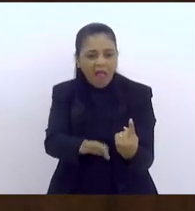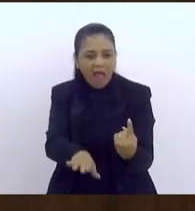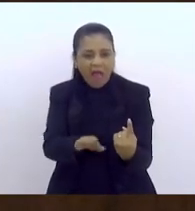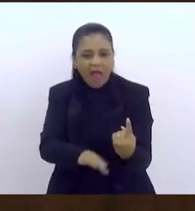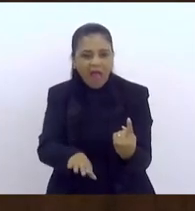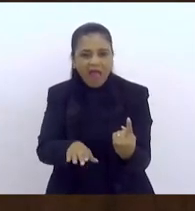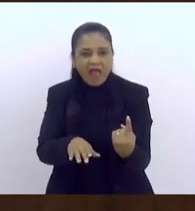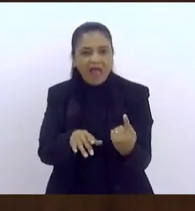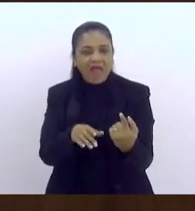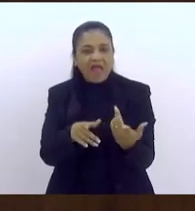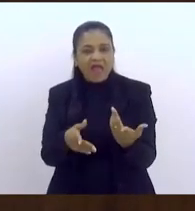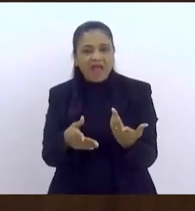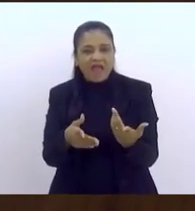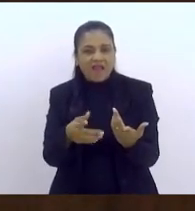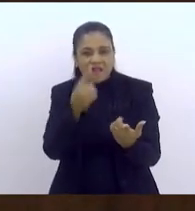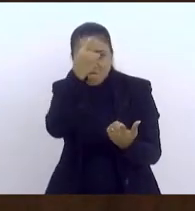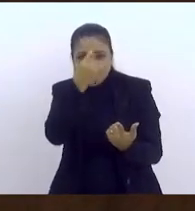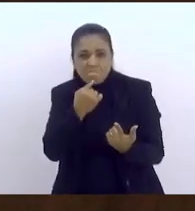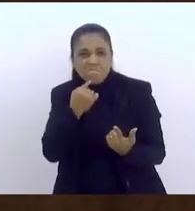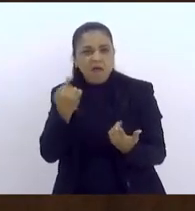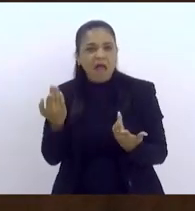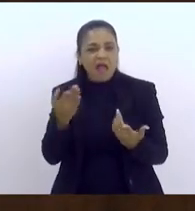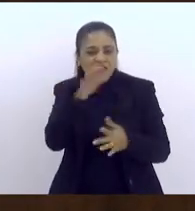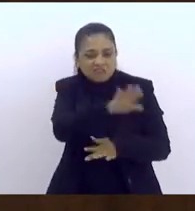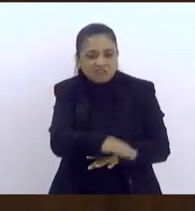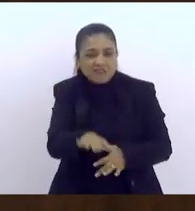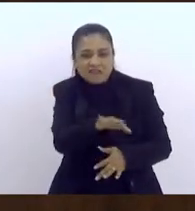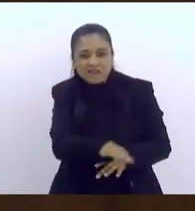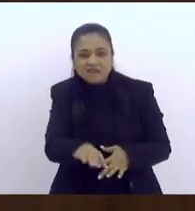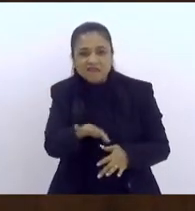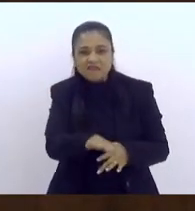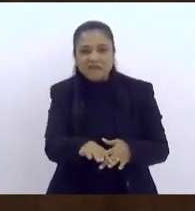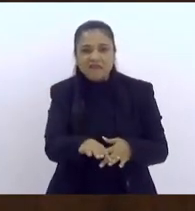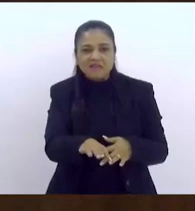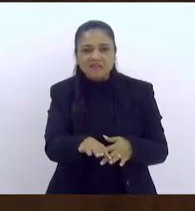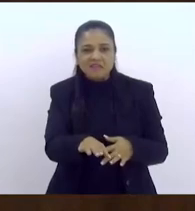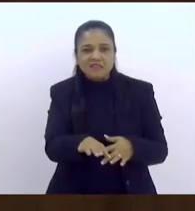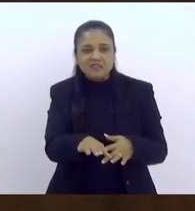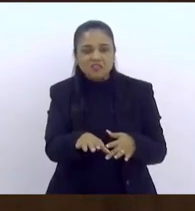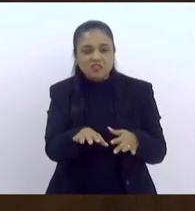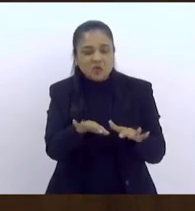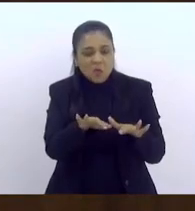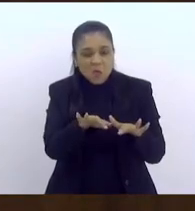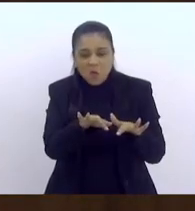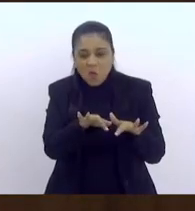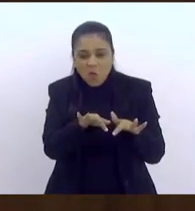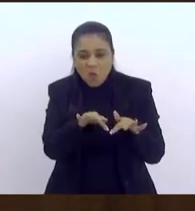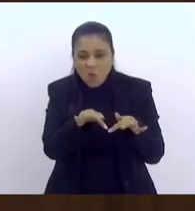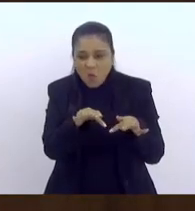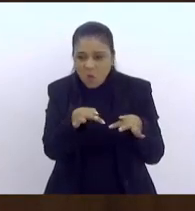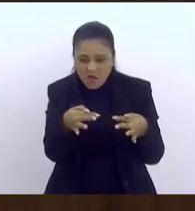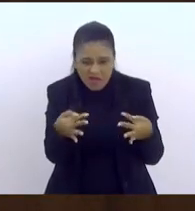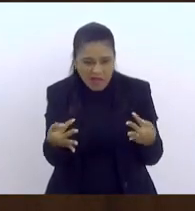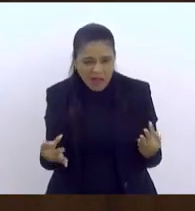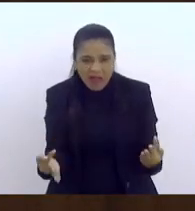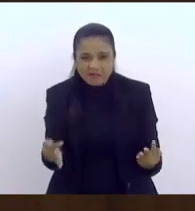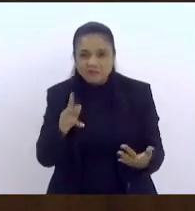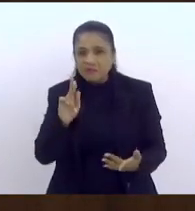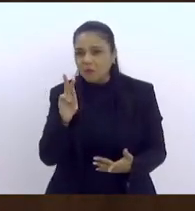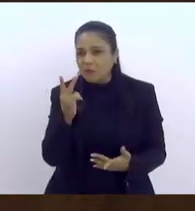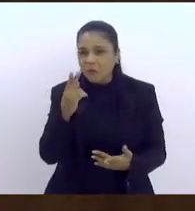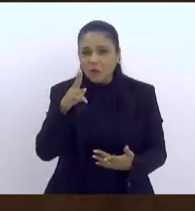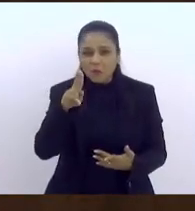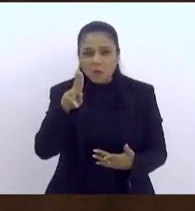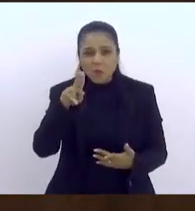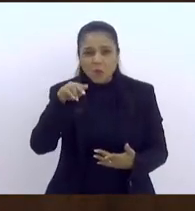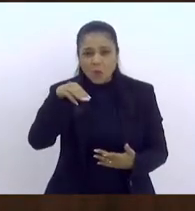uma caracterização das crianças, uma caracterização de humilhação, usando a imagem das crianças